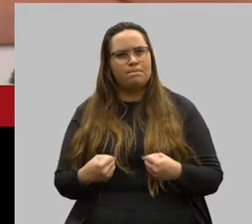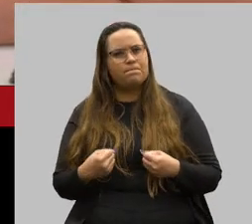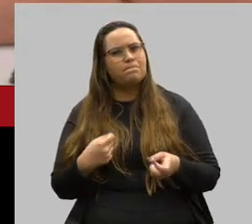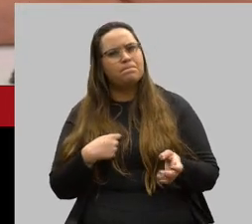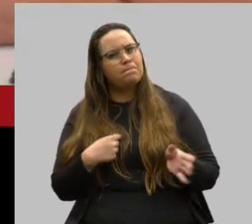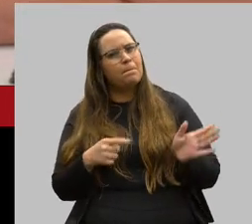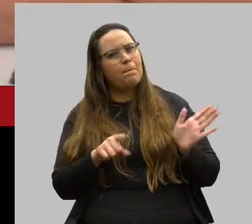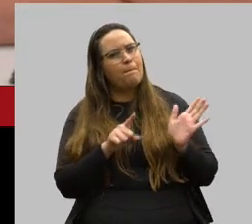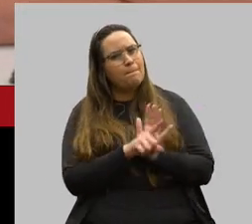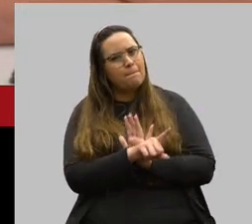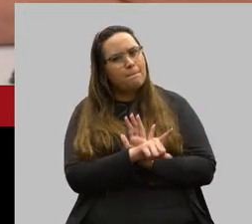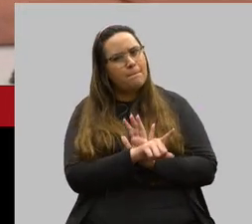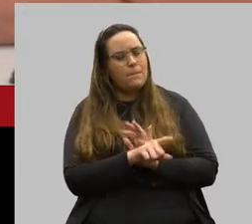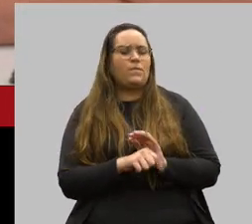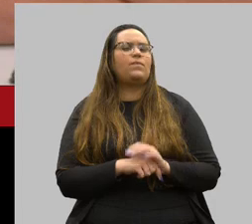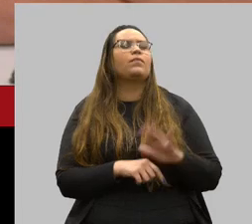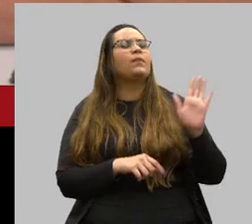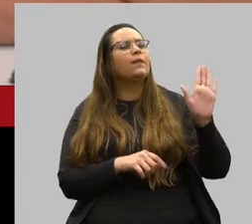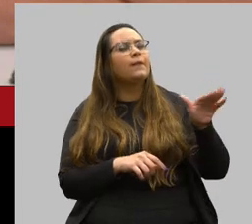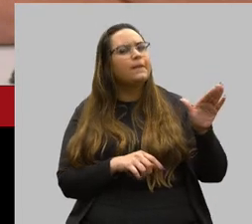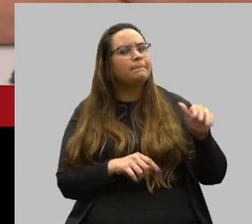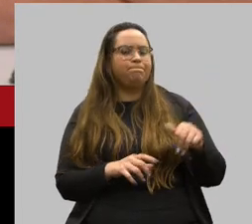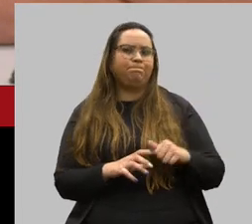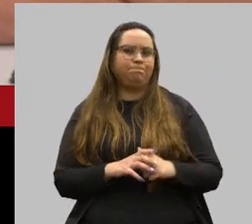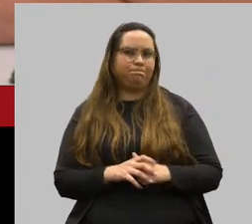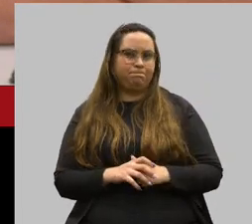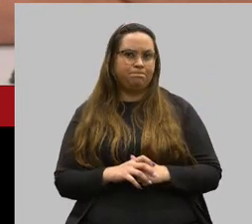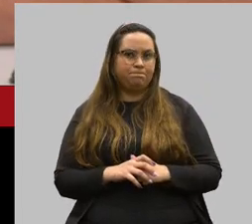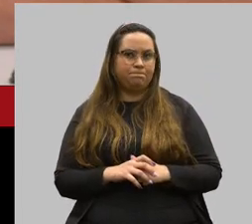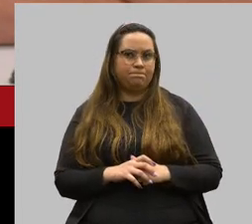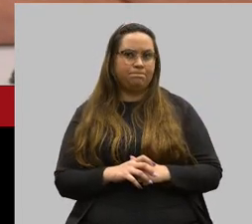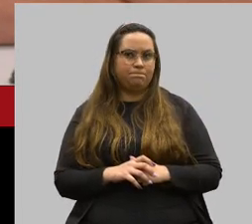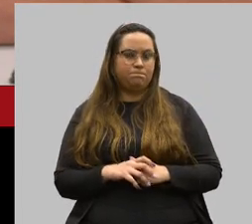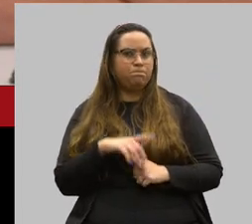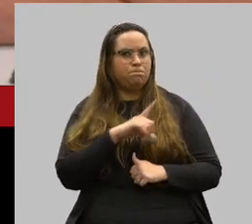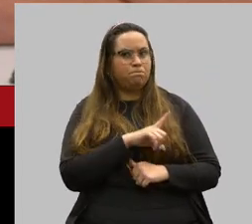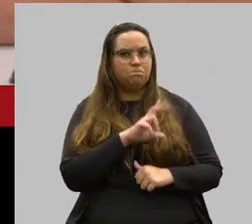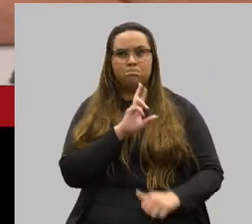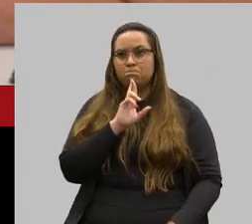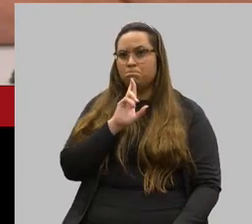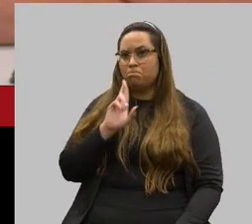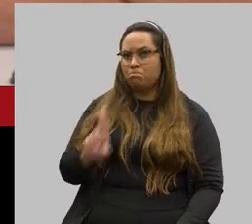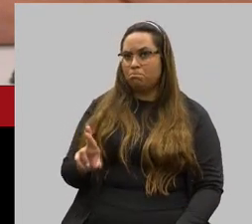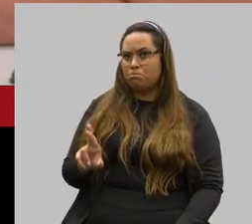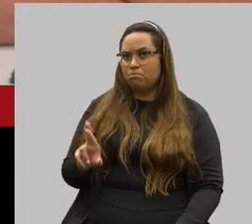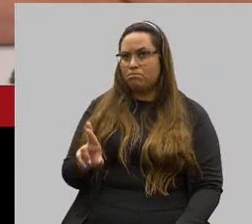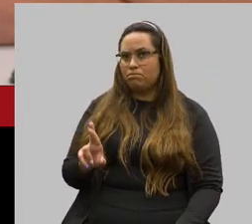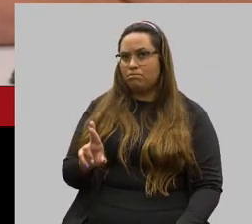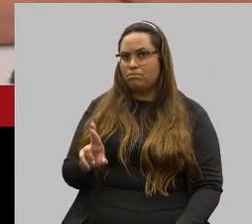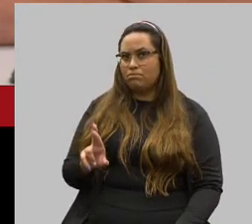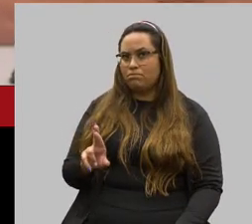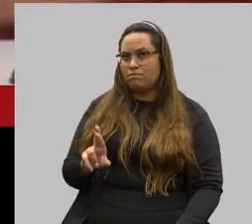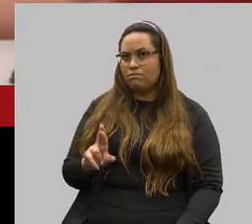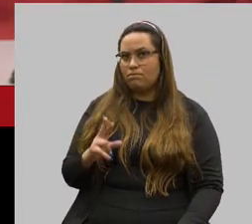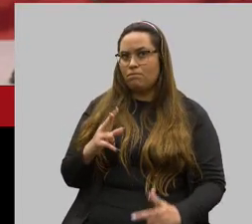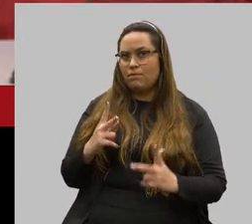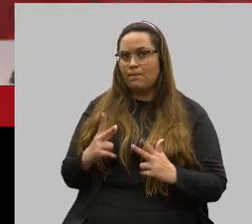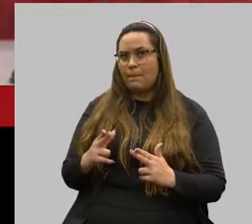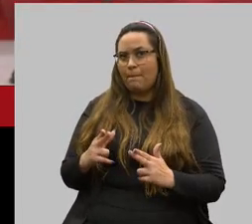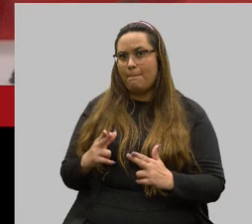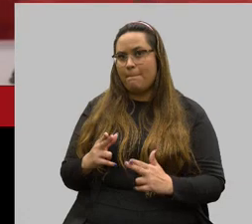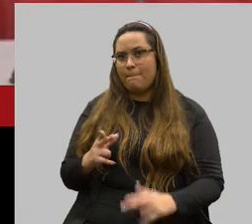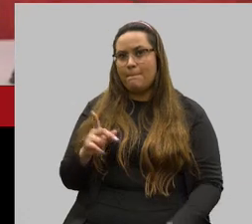bem bem objetiva para o Dr Samir e ele respondeu igualzinho um bagner saboado porque